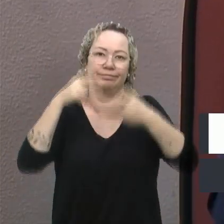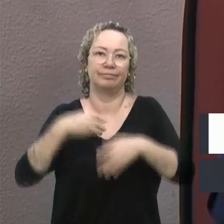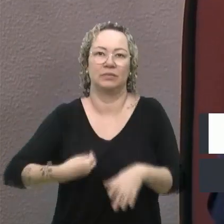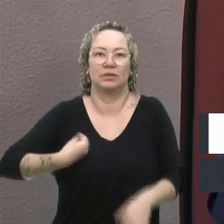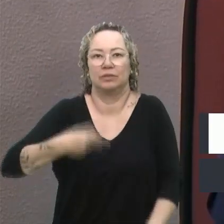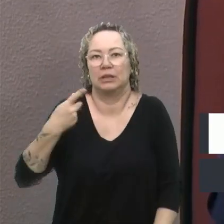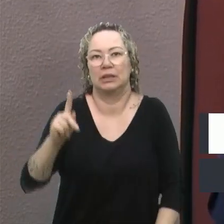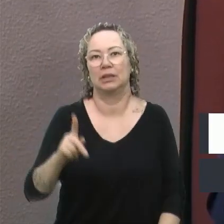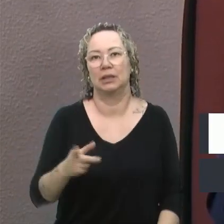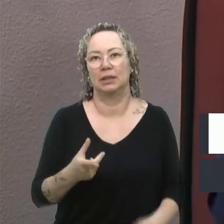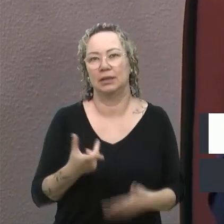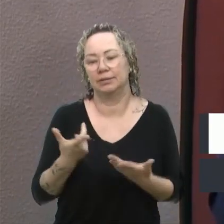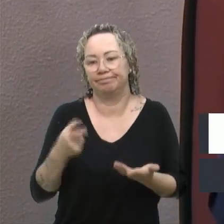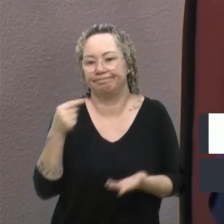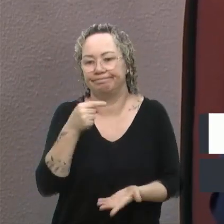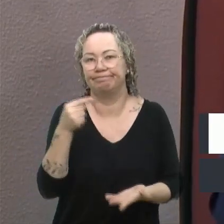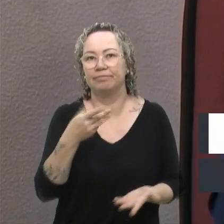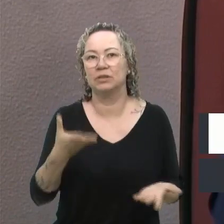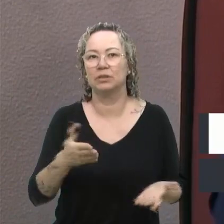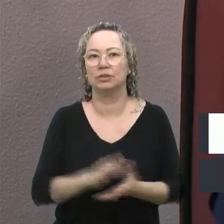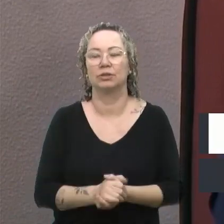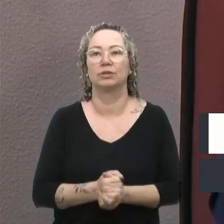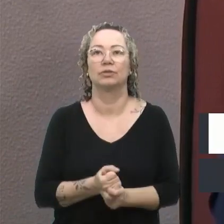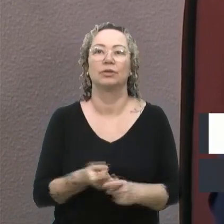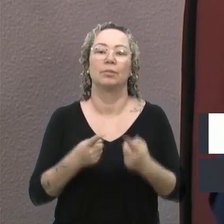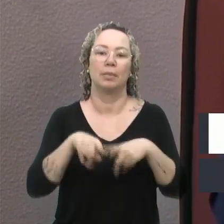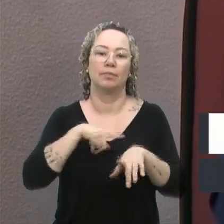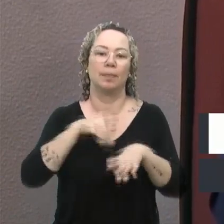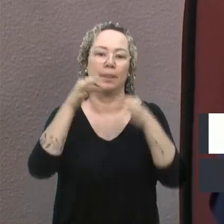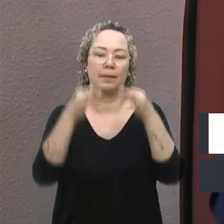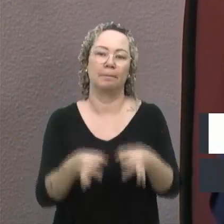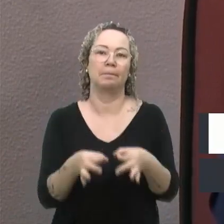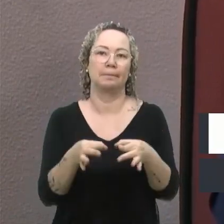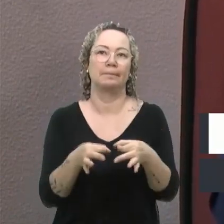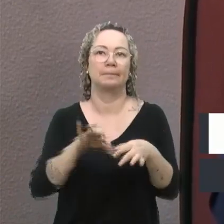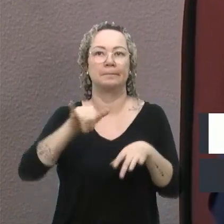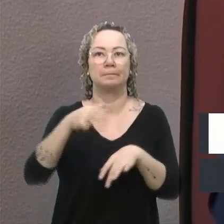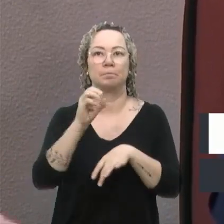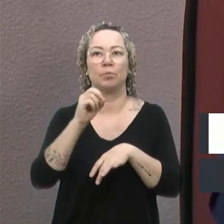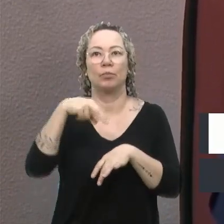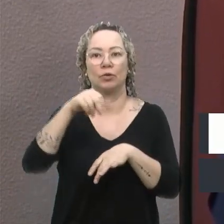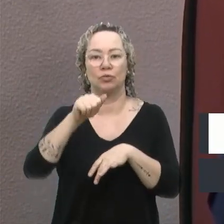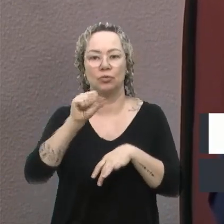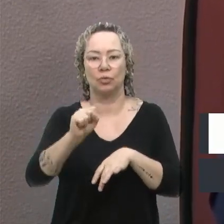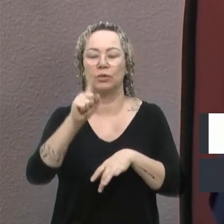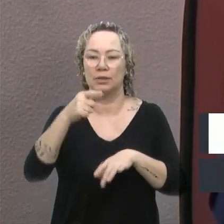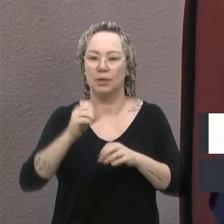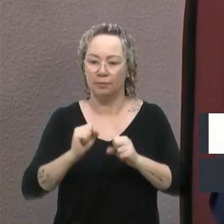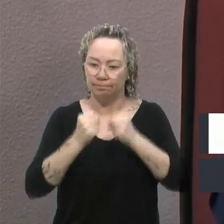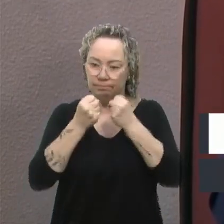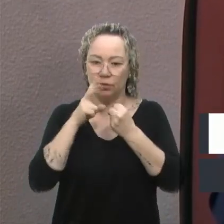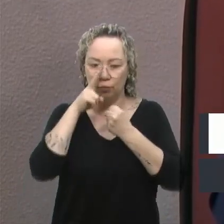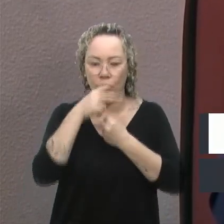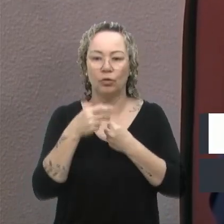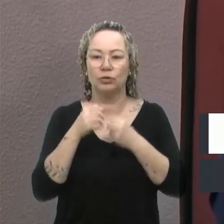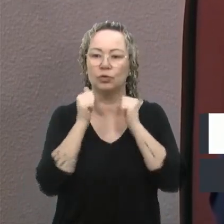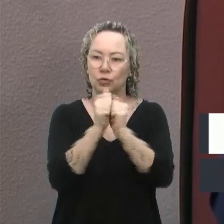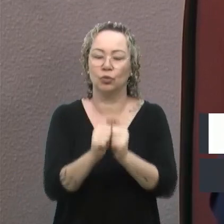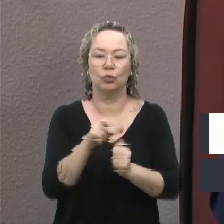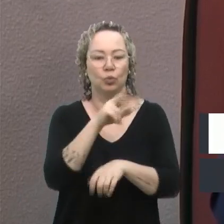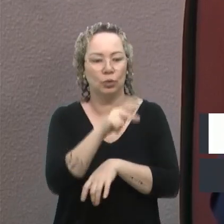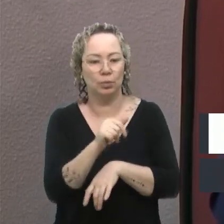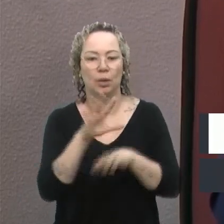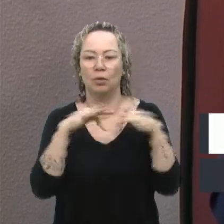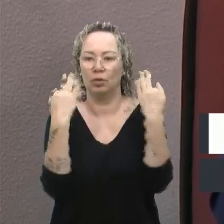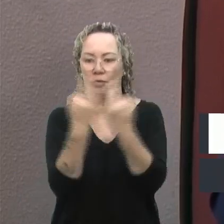não negativa. Mas eu tenho certeza absoluta que o Jonas e sua família, ele é forte, né, junto com seu irmão Gelson, e vão